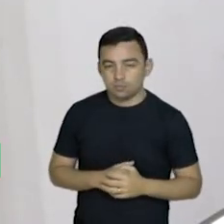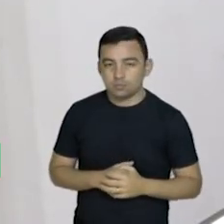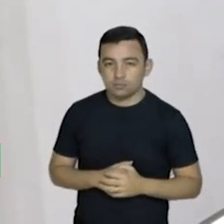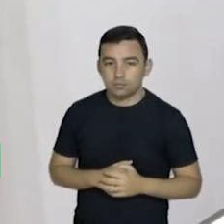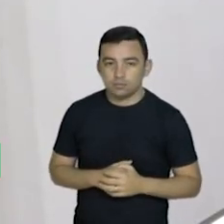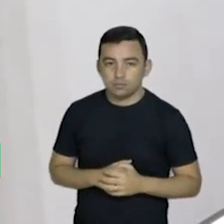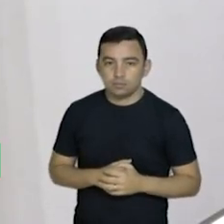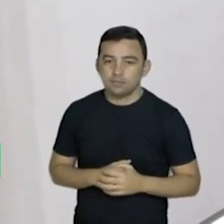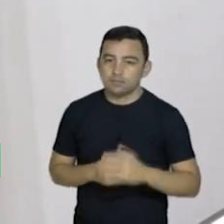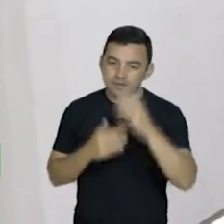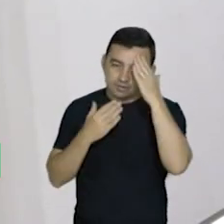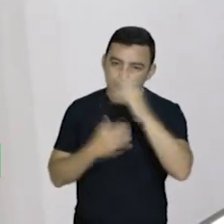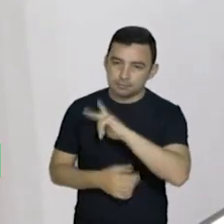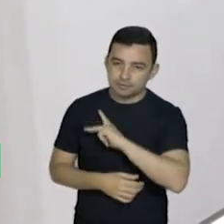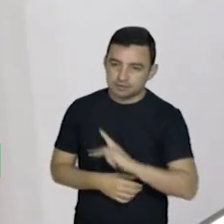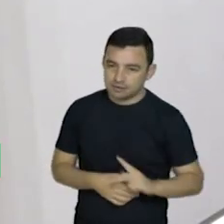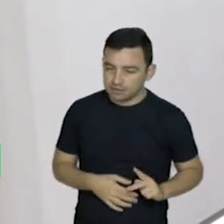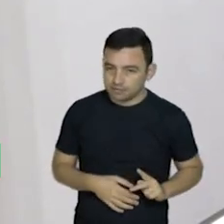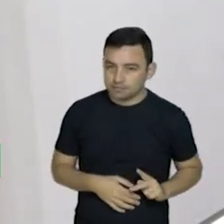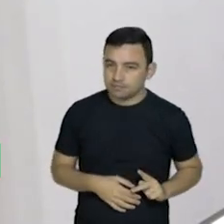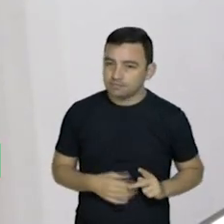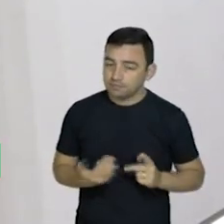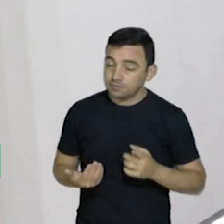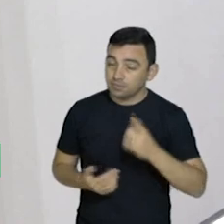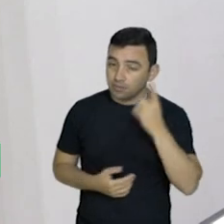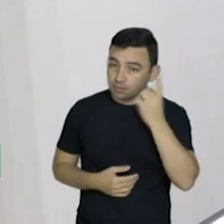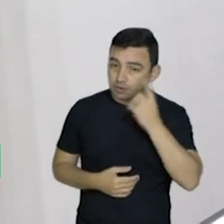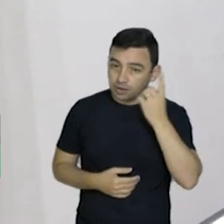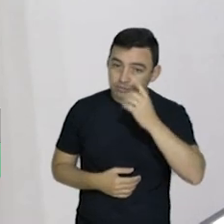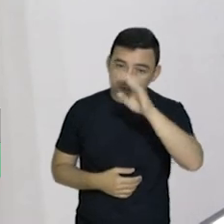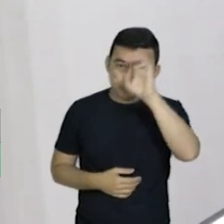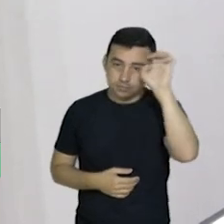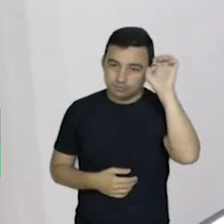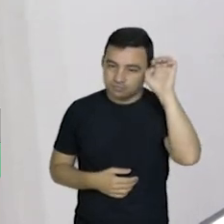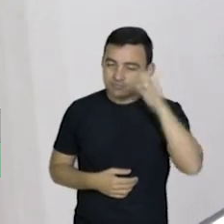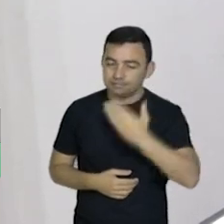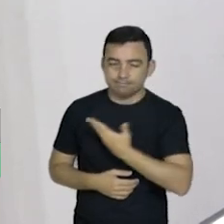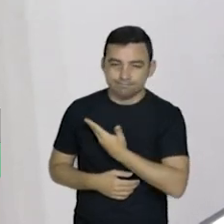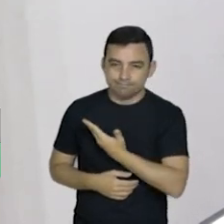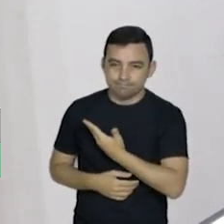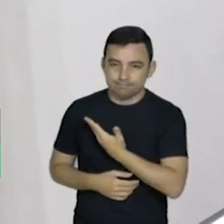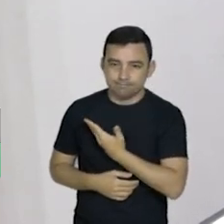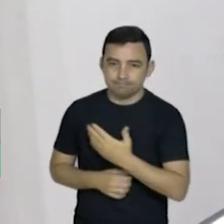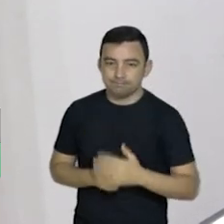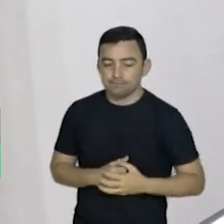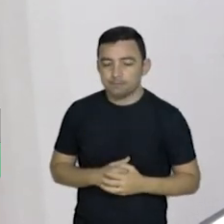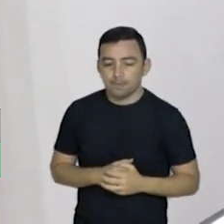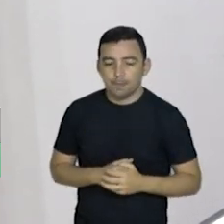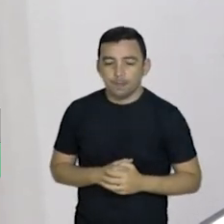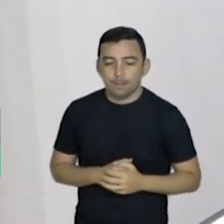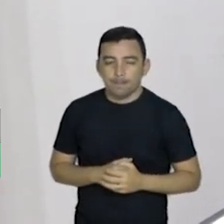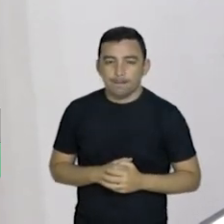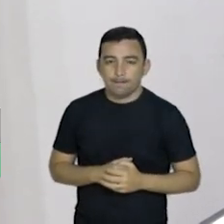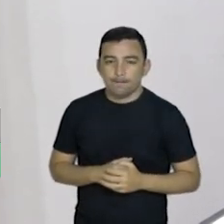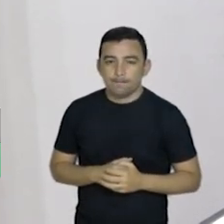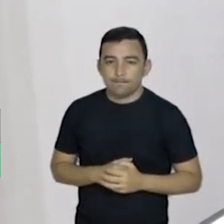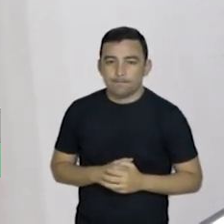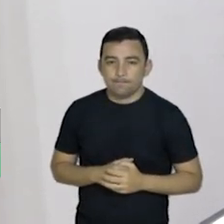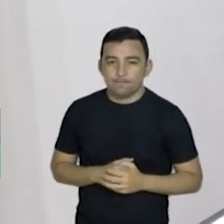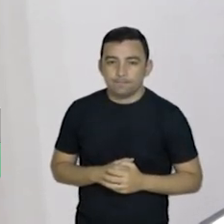Presidente Deputado delegado Egídio colega eu queria falar de